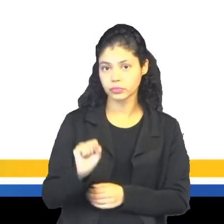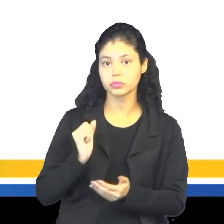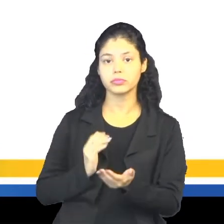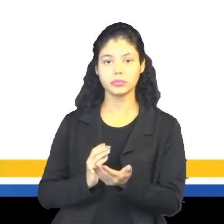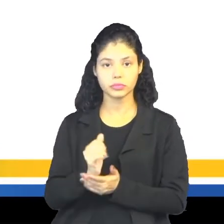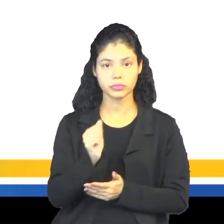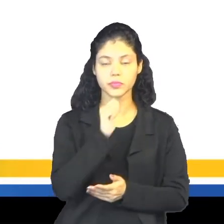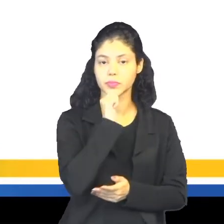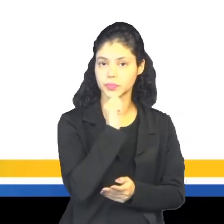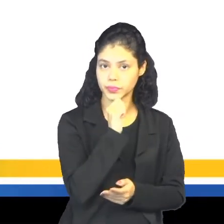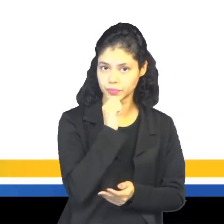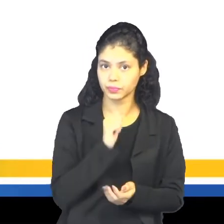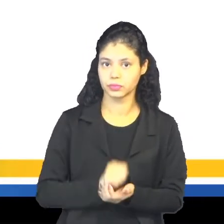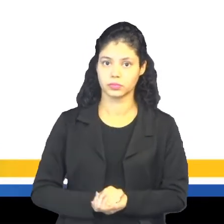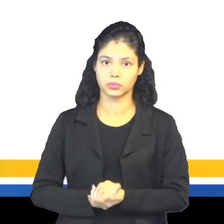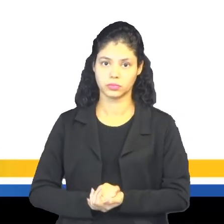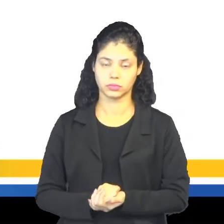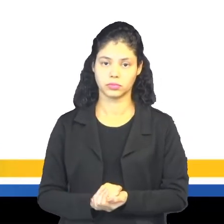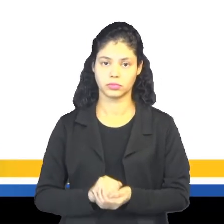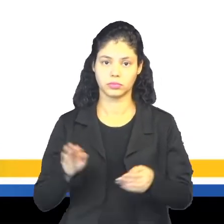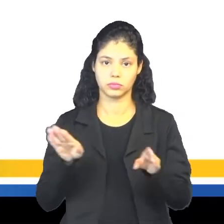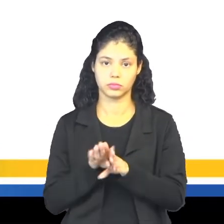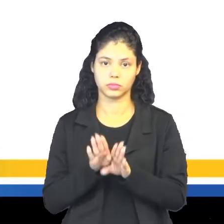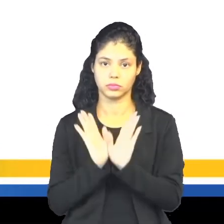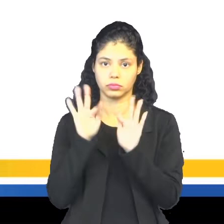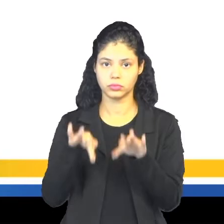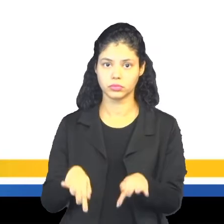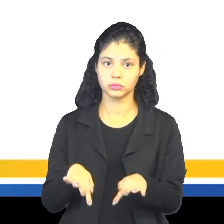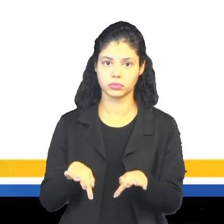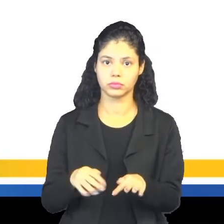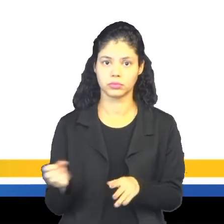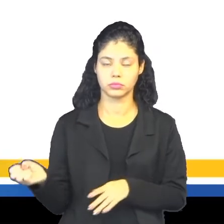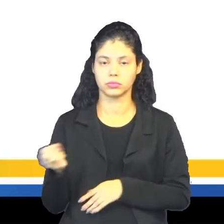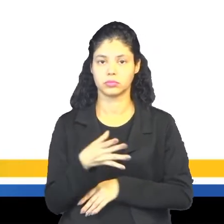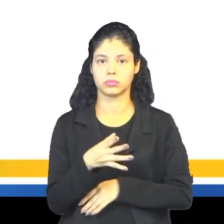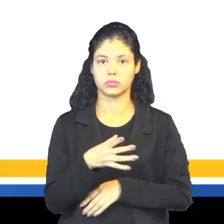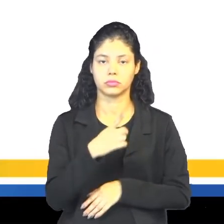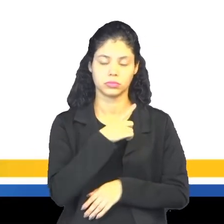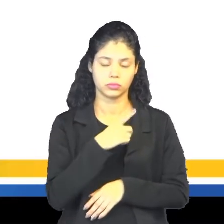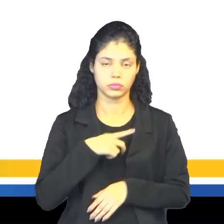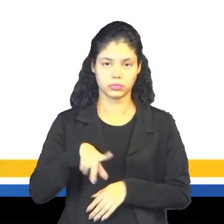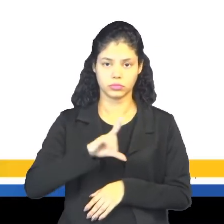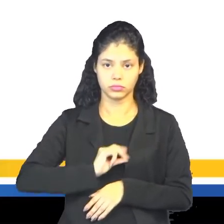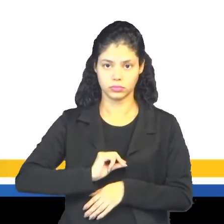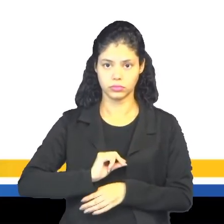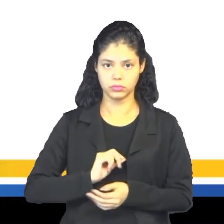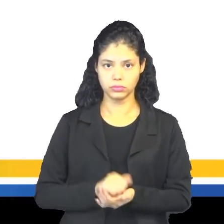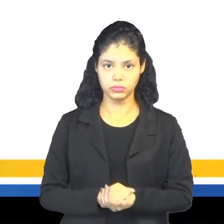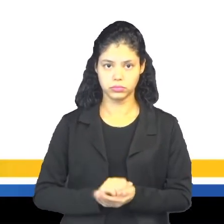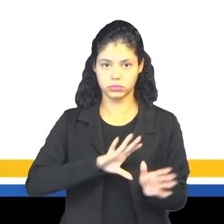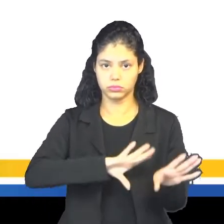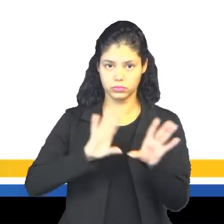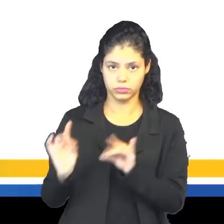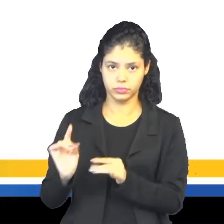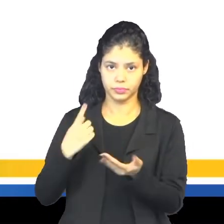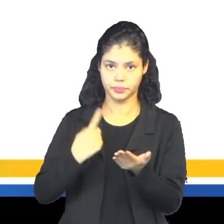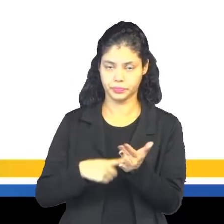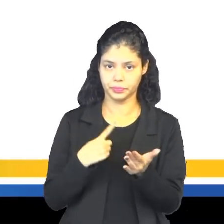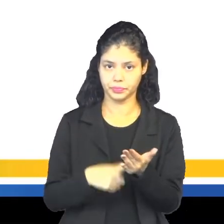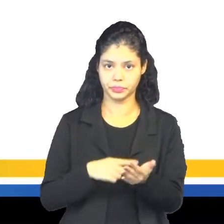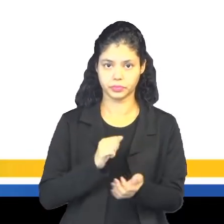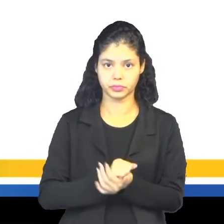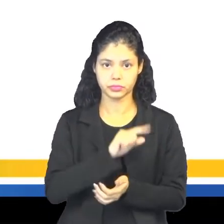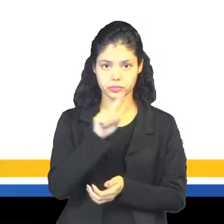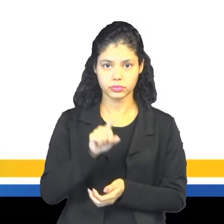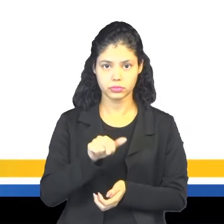conquistando a região de Algarves, né, terminando de formar ali o território que viria a ser Portugal. Aí, através do Acordo de Zamora,